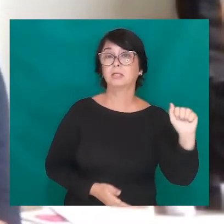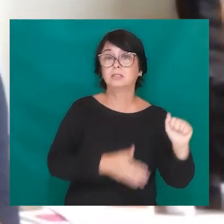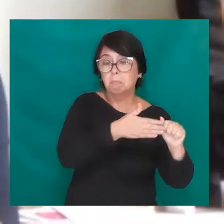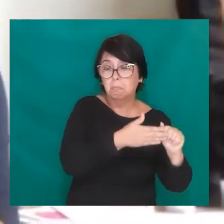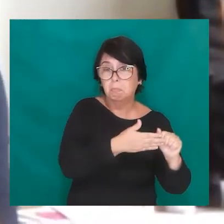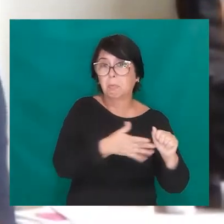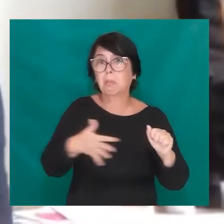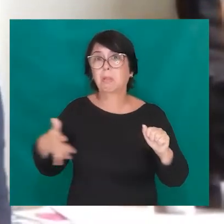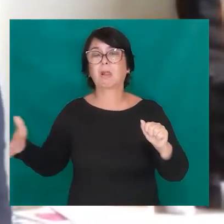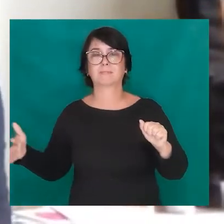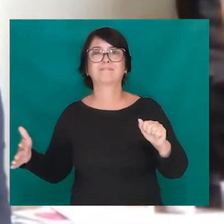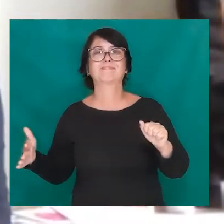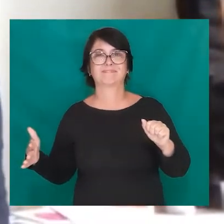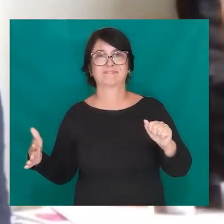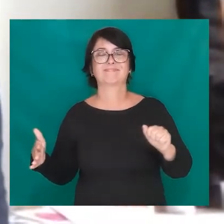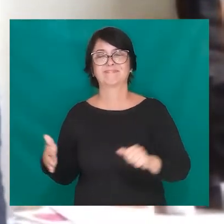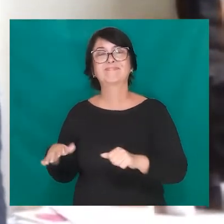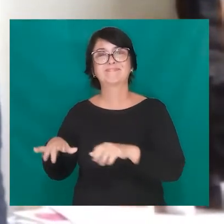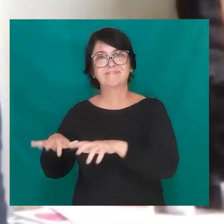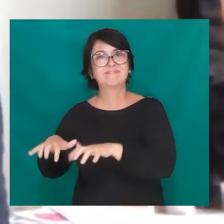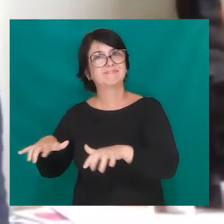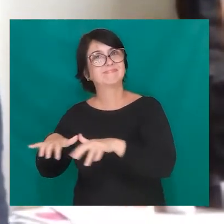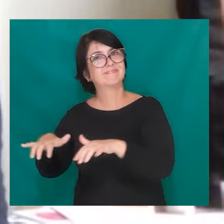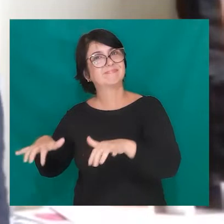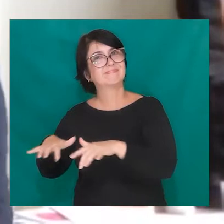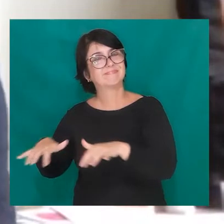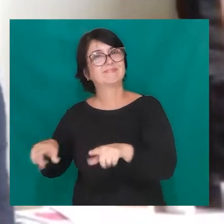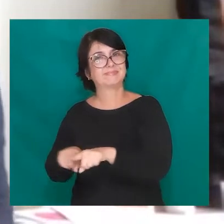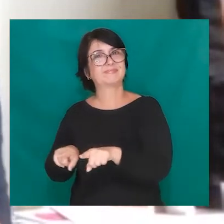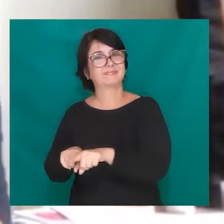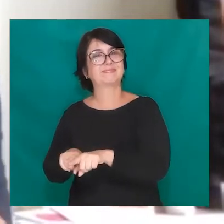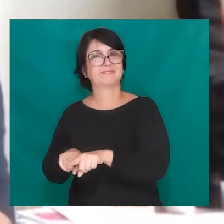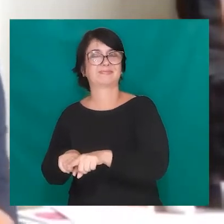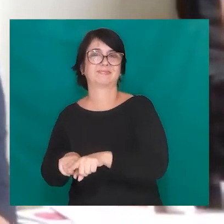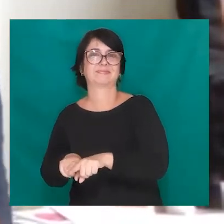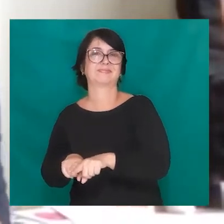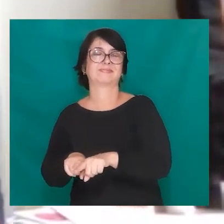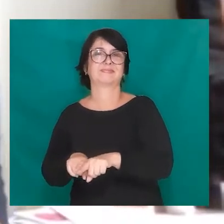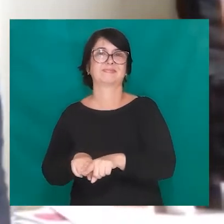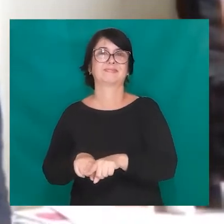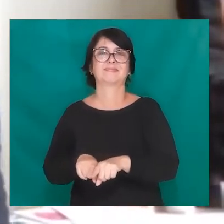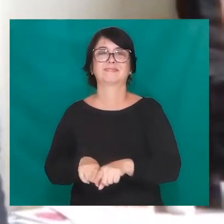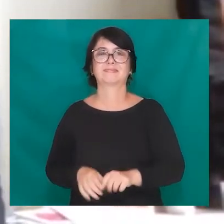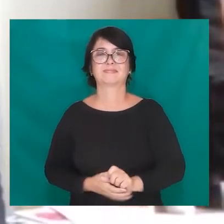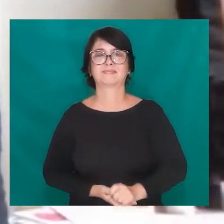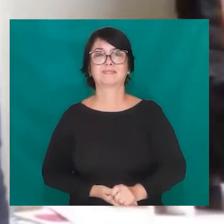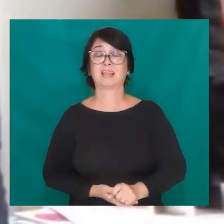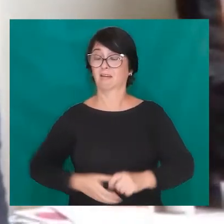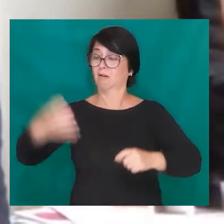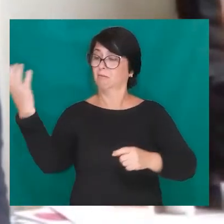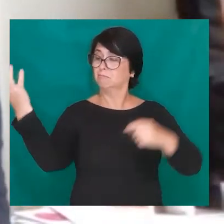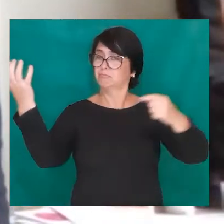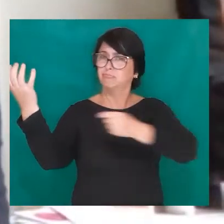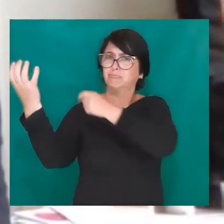E a gente tem aulas de piano clássico também, erudito, né? Tem cello, tem violino